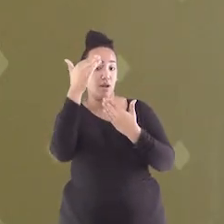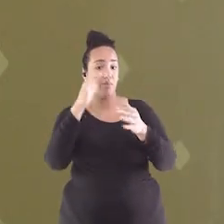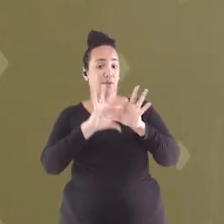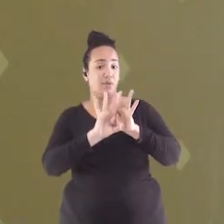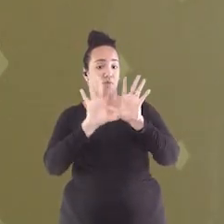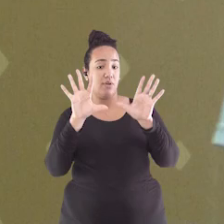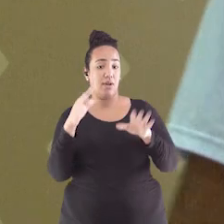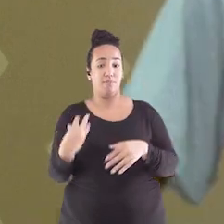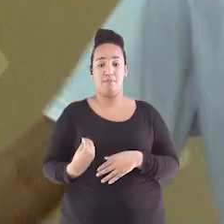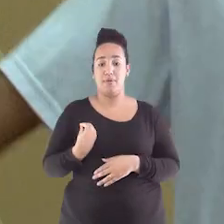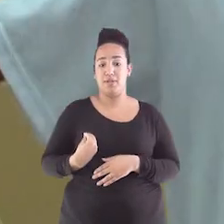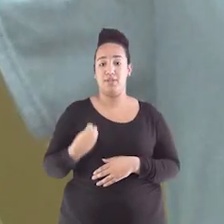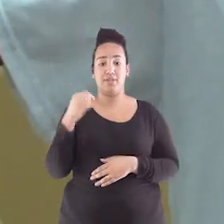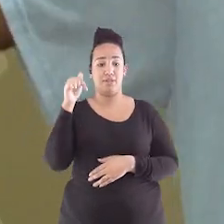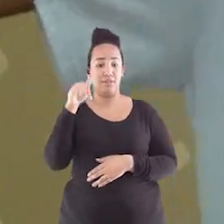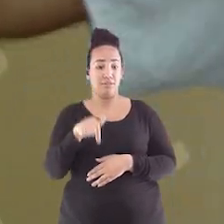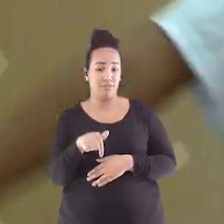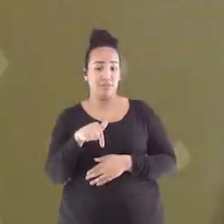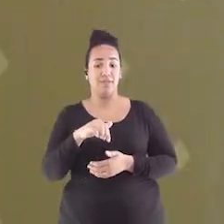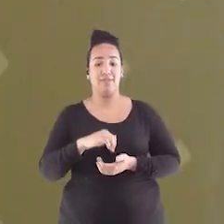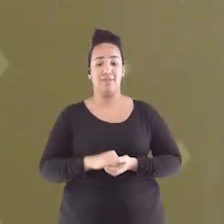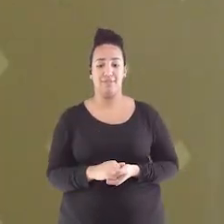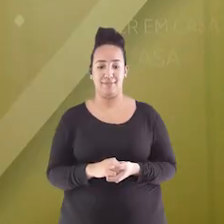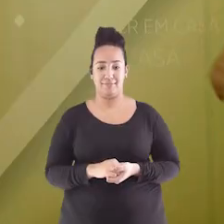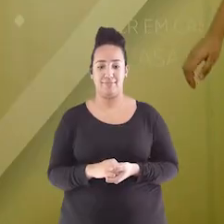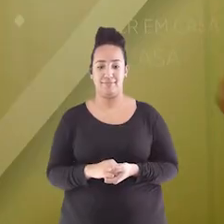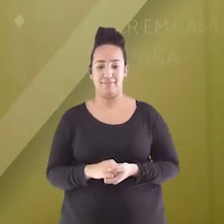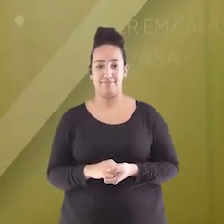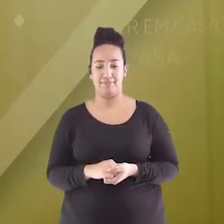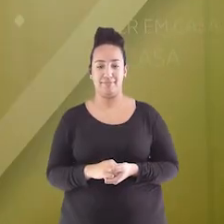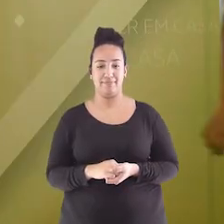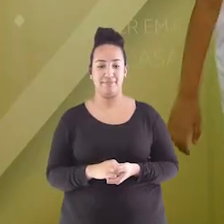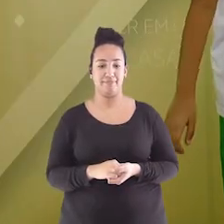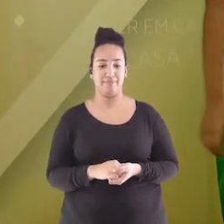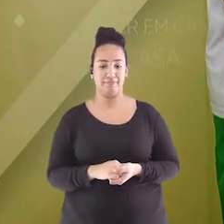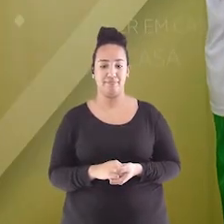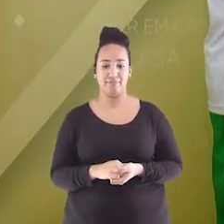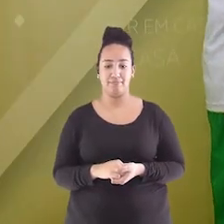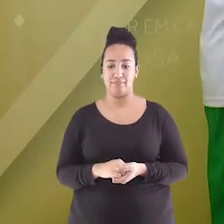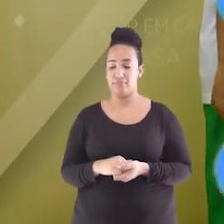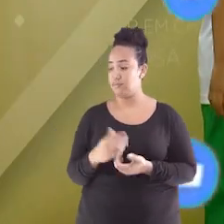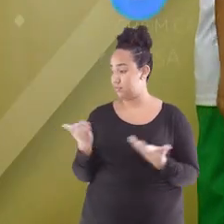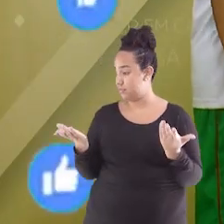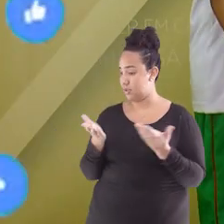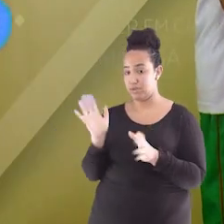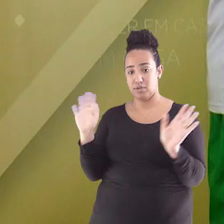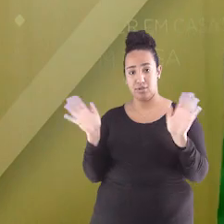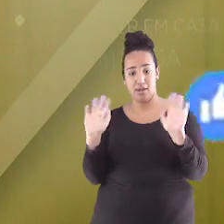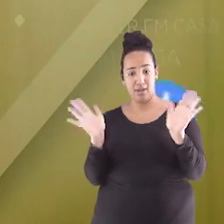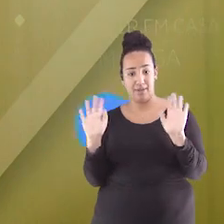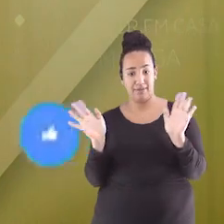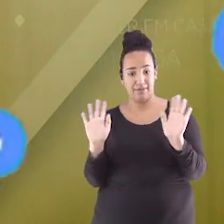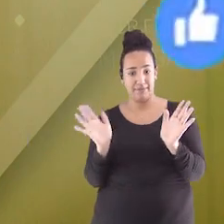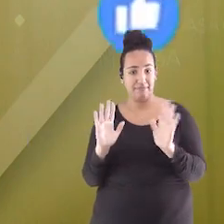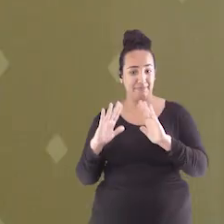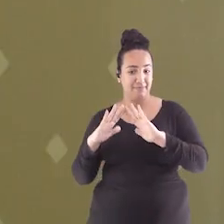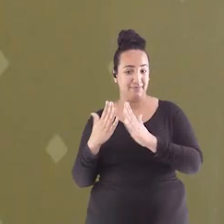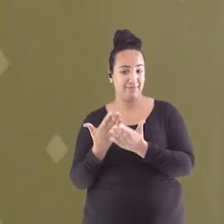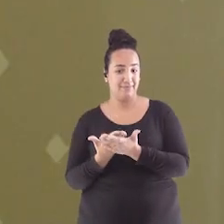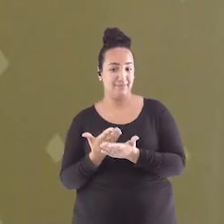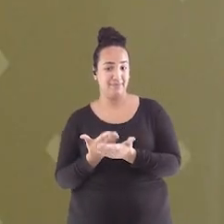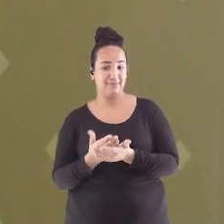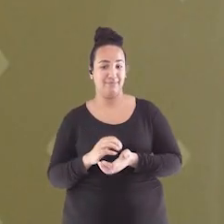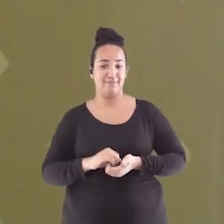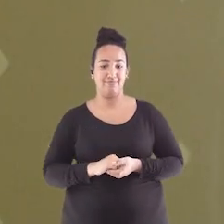aqui. Espero que esse vídeo tenha muitos likes. Isso aí. Vamos dar um alôzinho para sua escola.